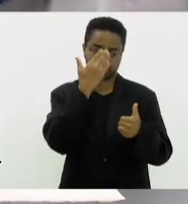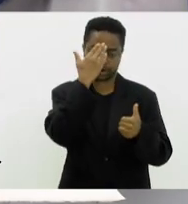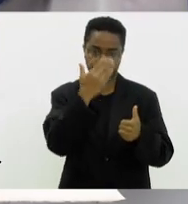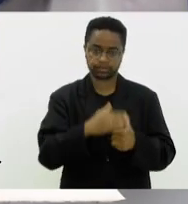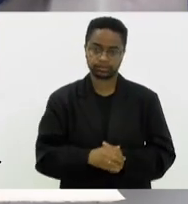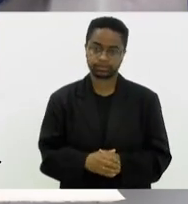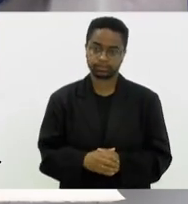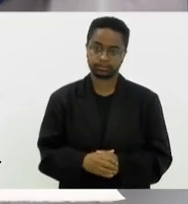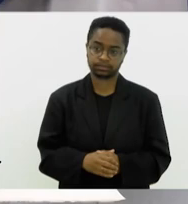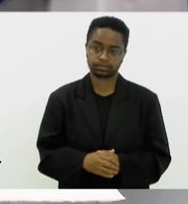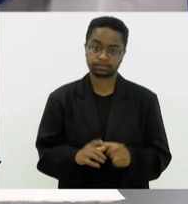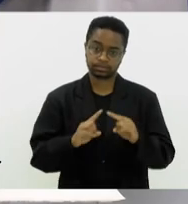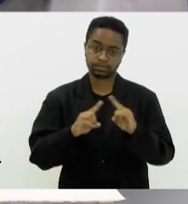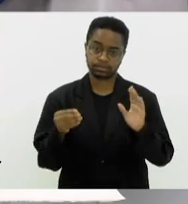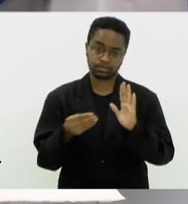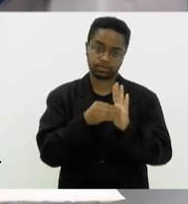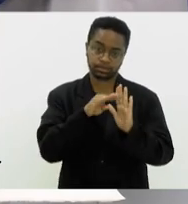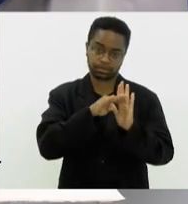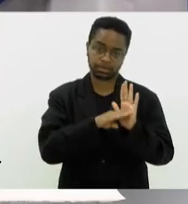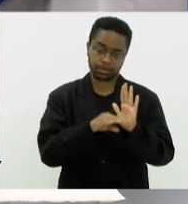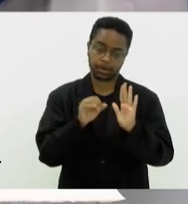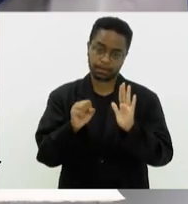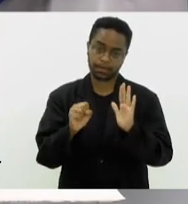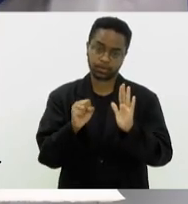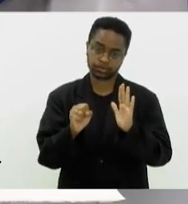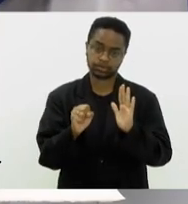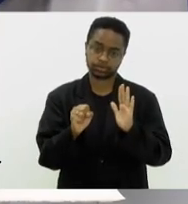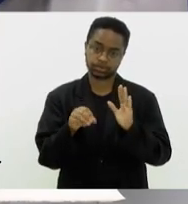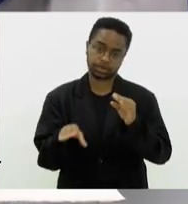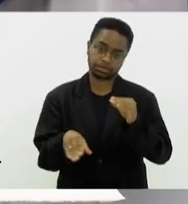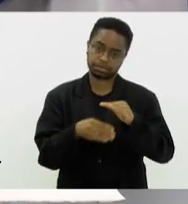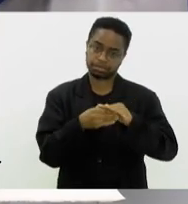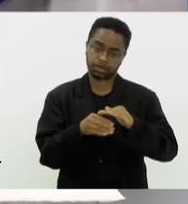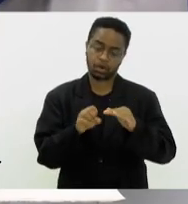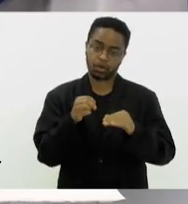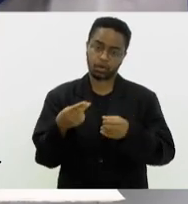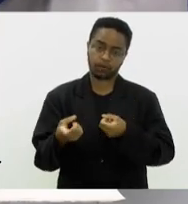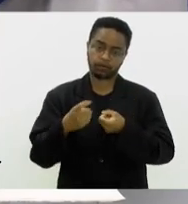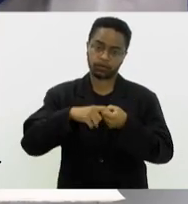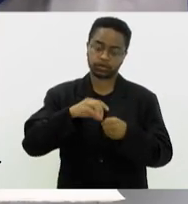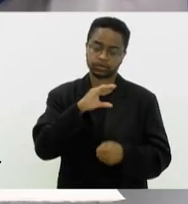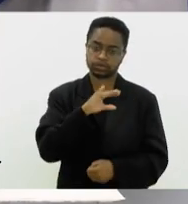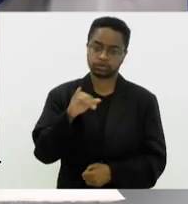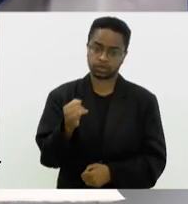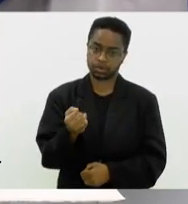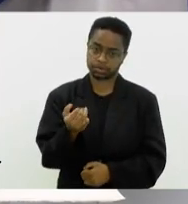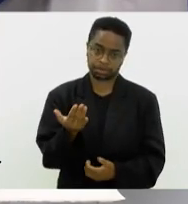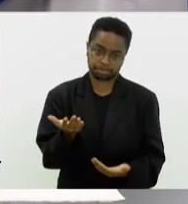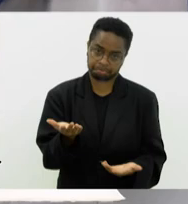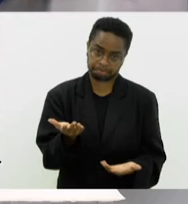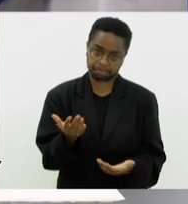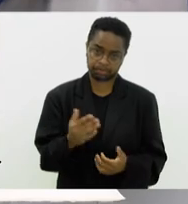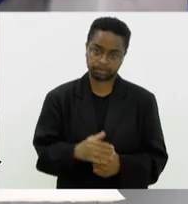obrigado. De qualquer forma, vai à pauta. Aí, Vossa Excelência pode ou emendar, ou retornando na CCJ.